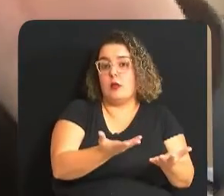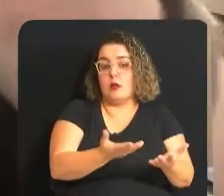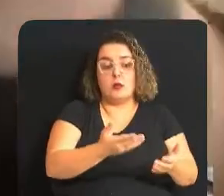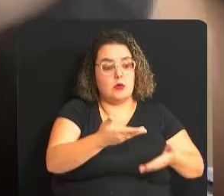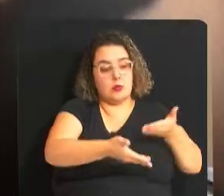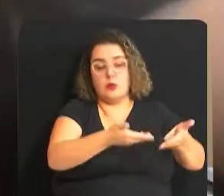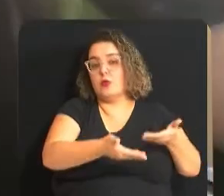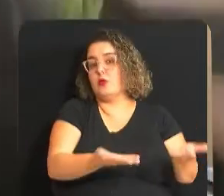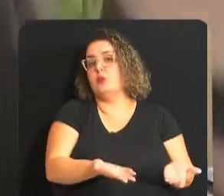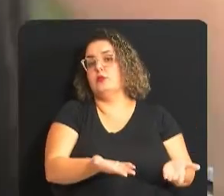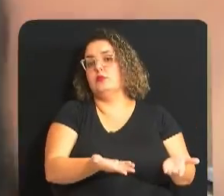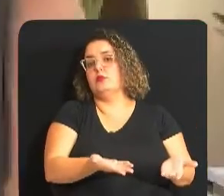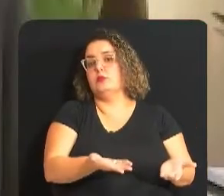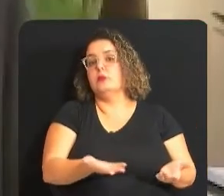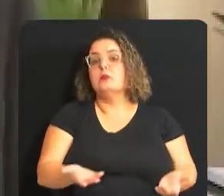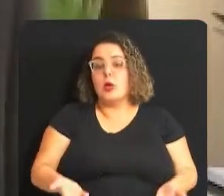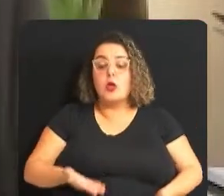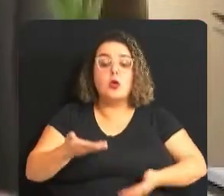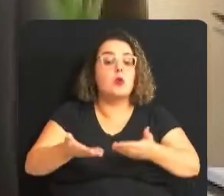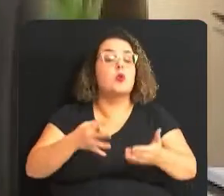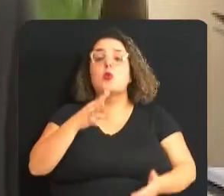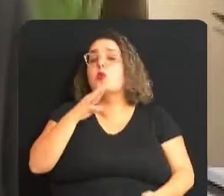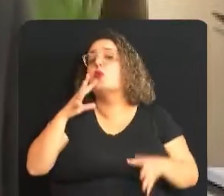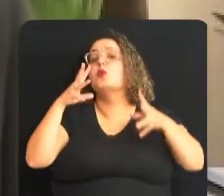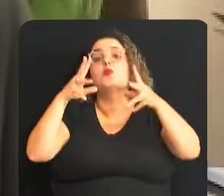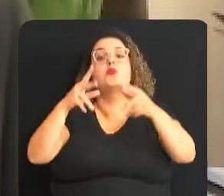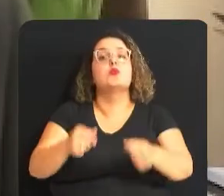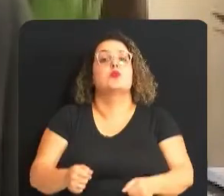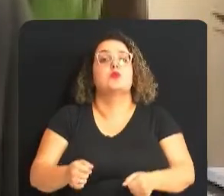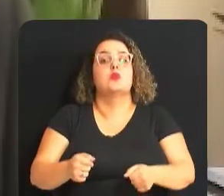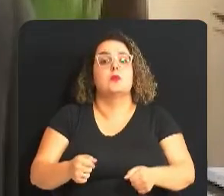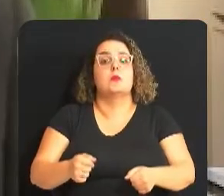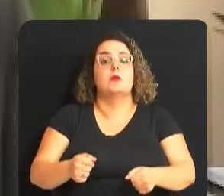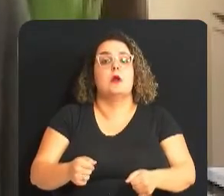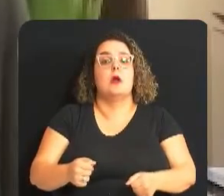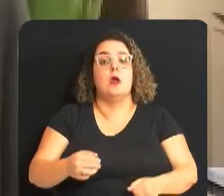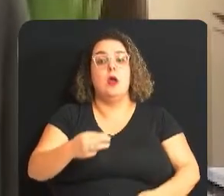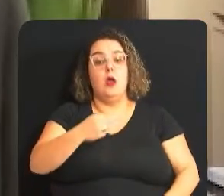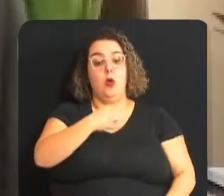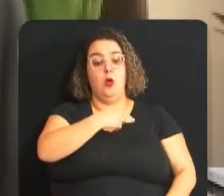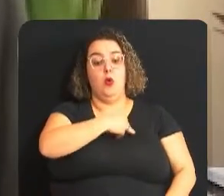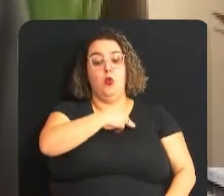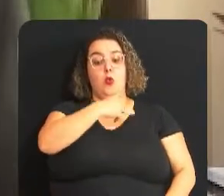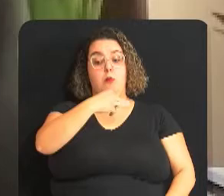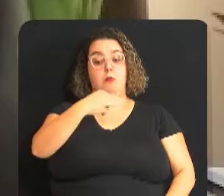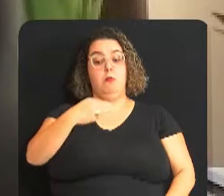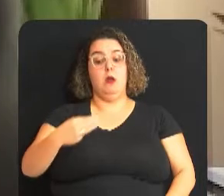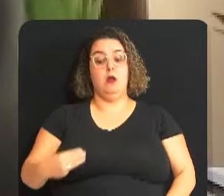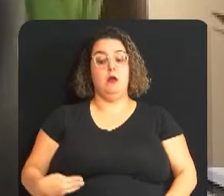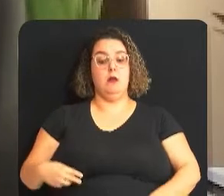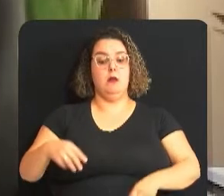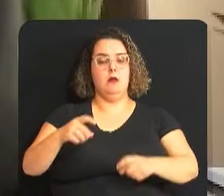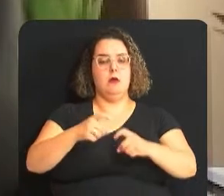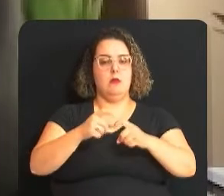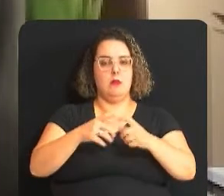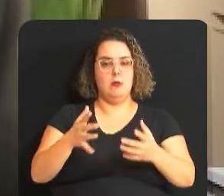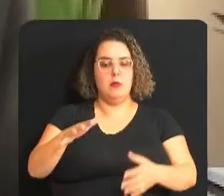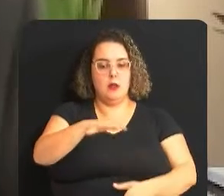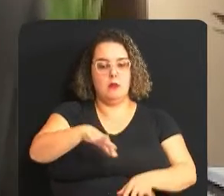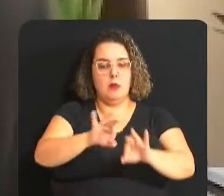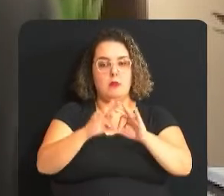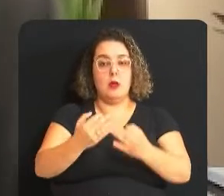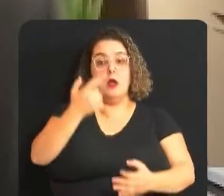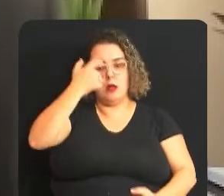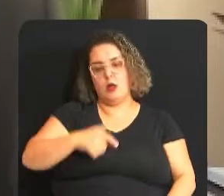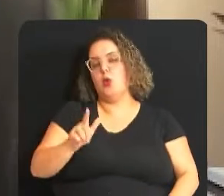você, que conhece você como um todo, é o maestro da medicina. É óbvio que a gente pode, eu como